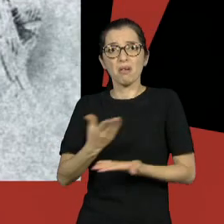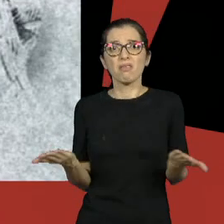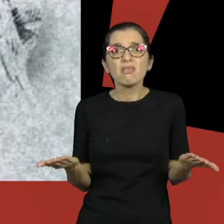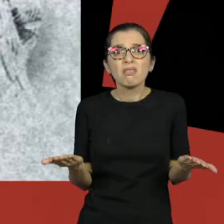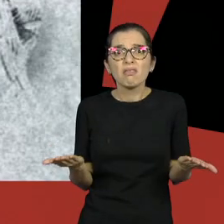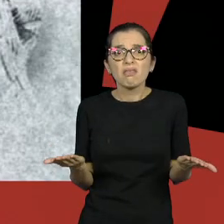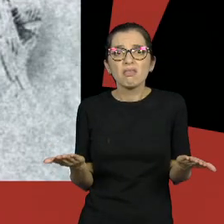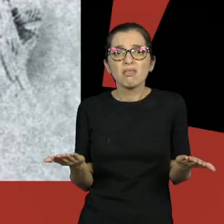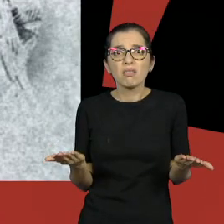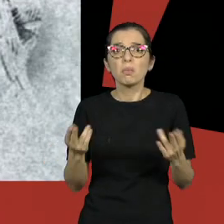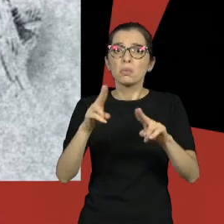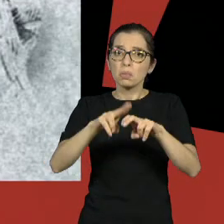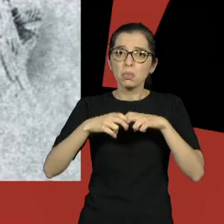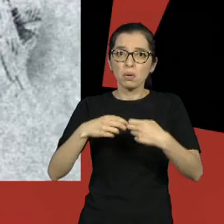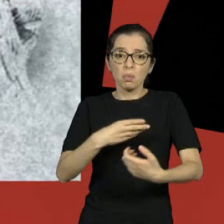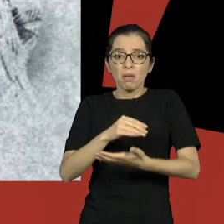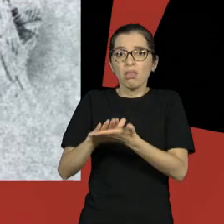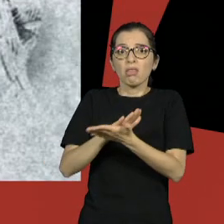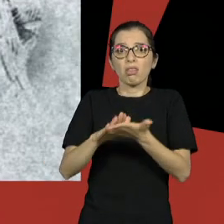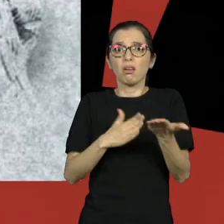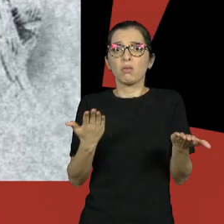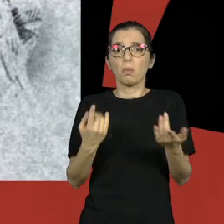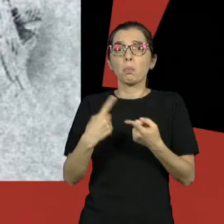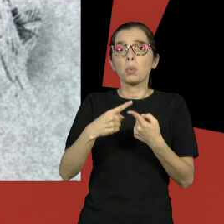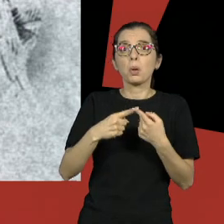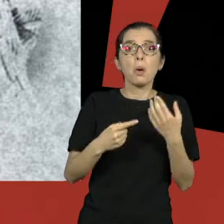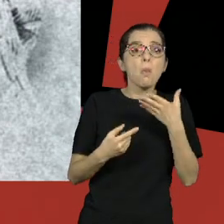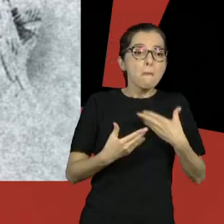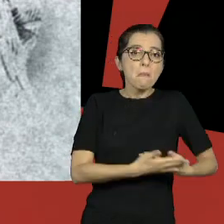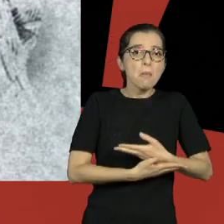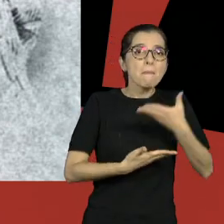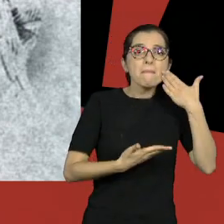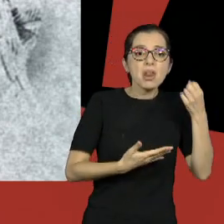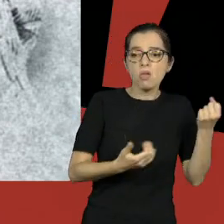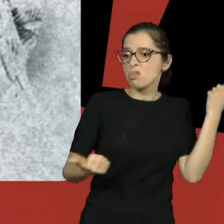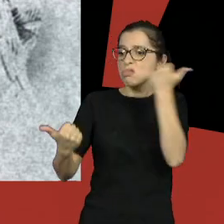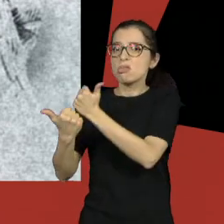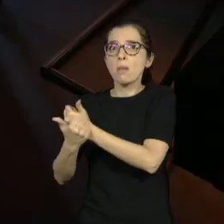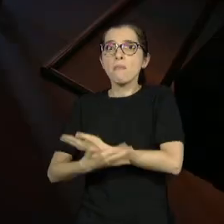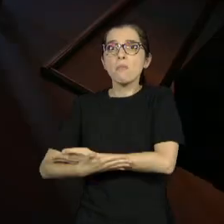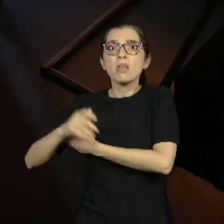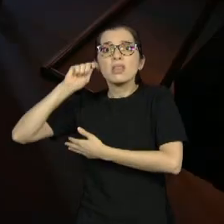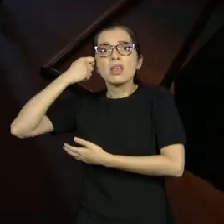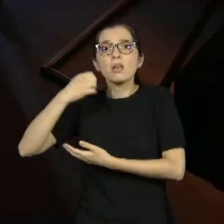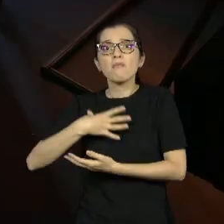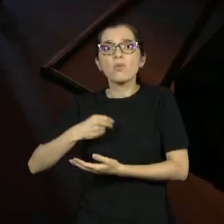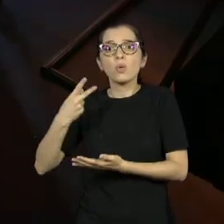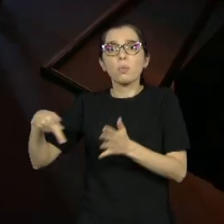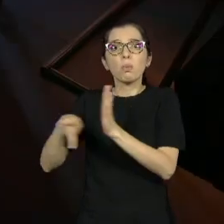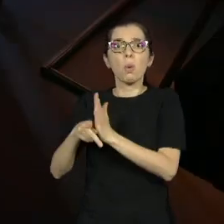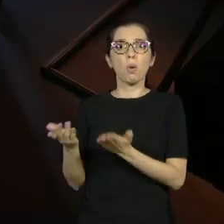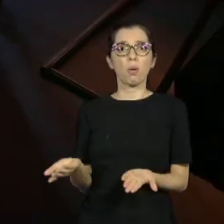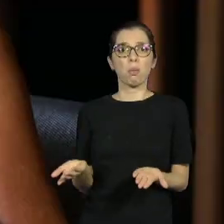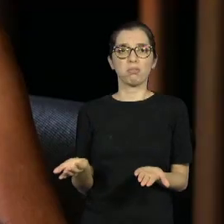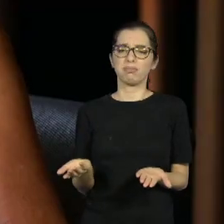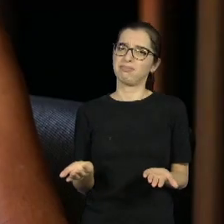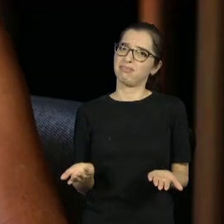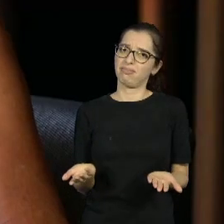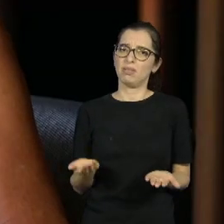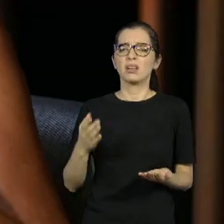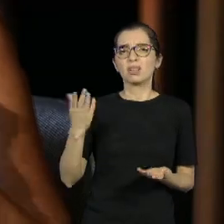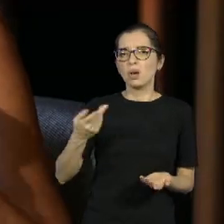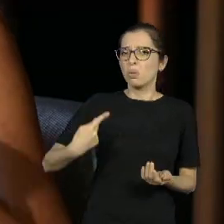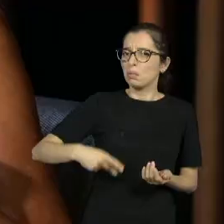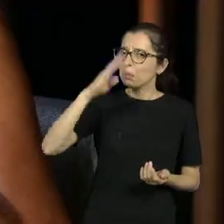dela não está sendo amamentado e que está sendo colocado na roda dos expostos então o que que aconteceu no Brasil